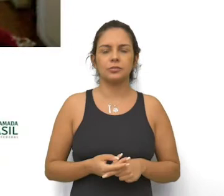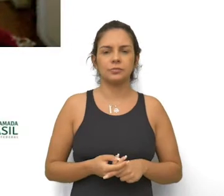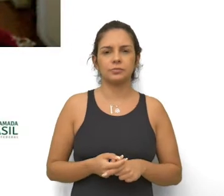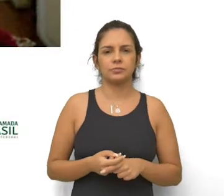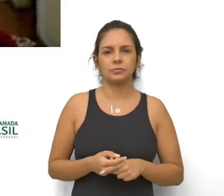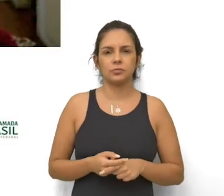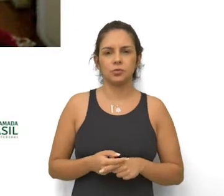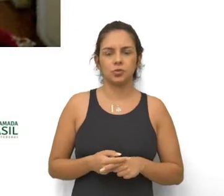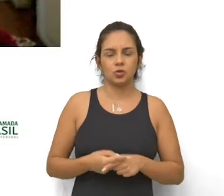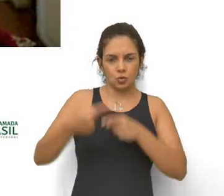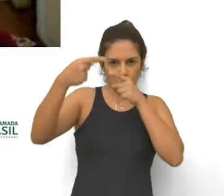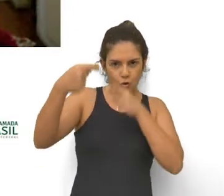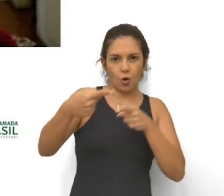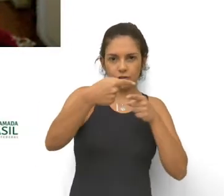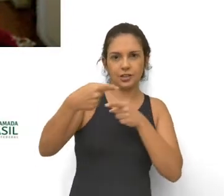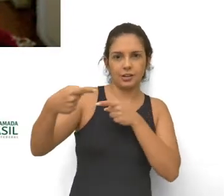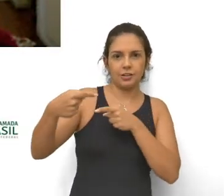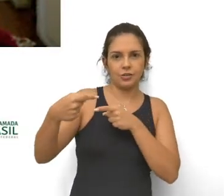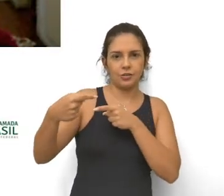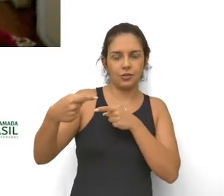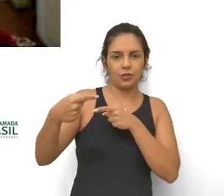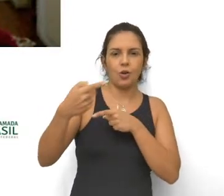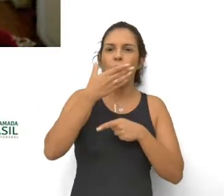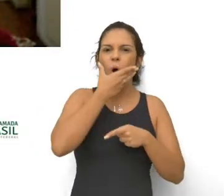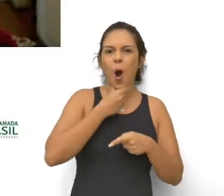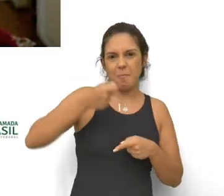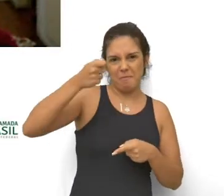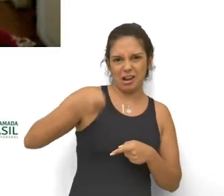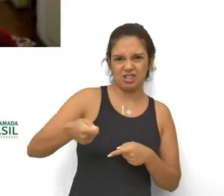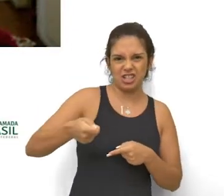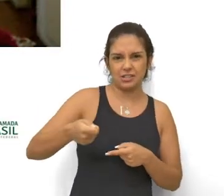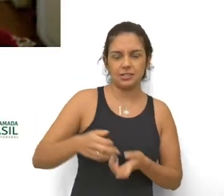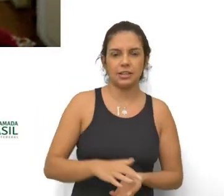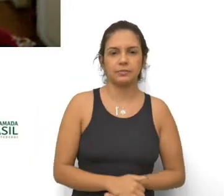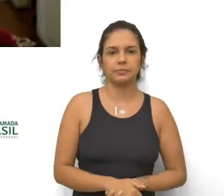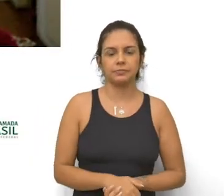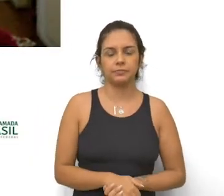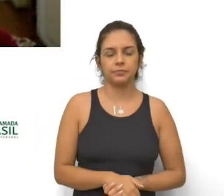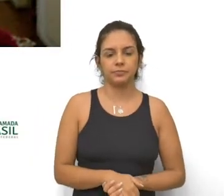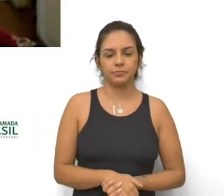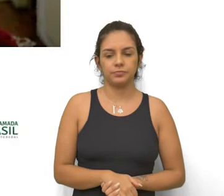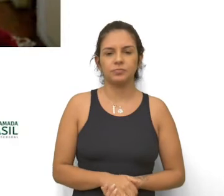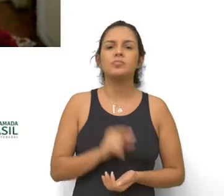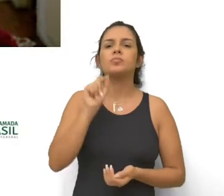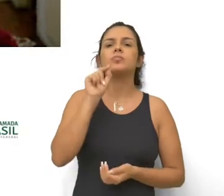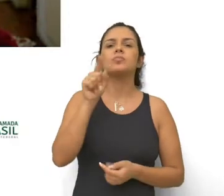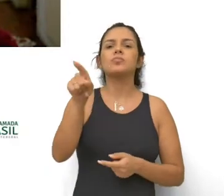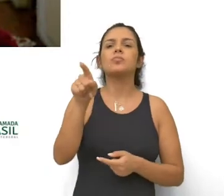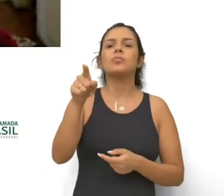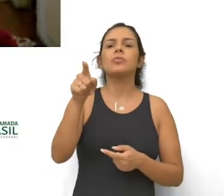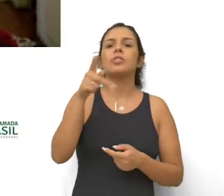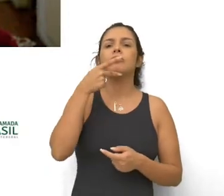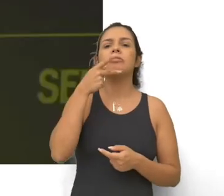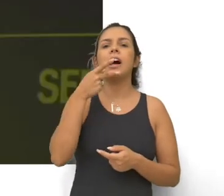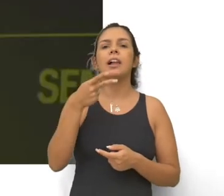frontalmente contra as declarações machistas, né? O que você chega a